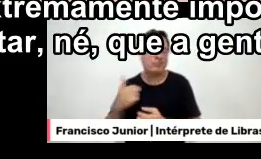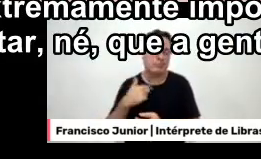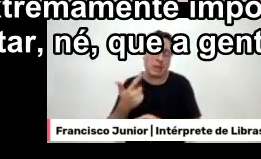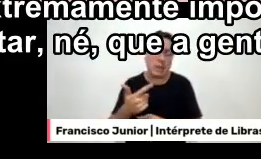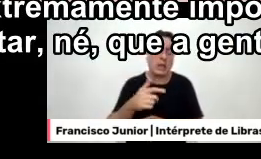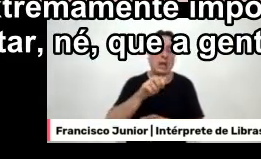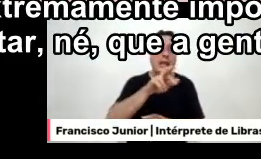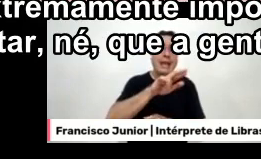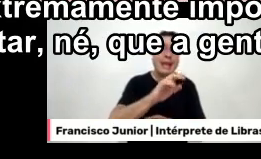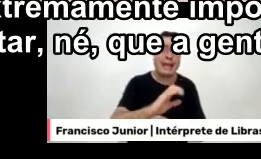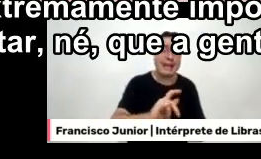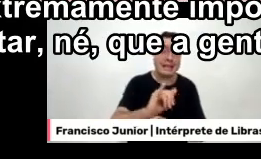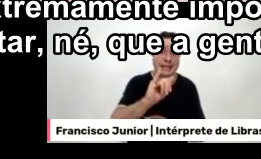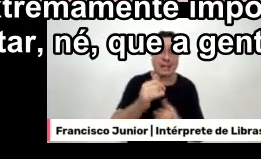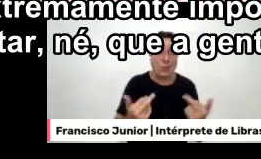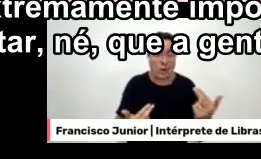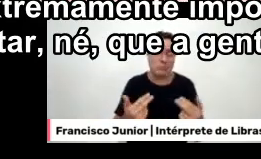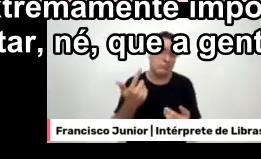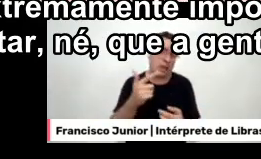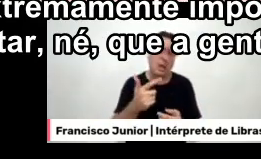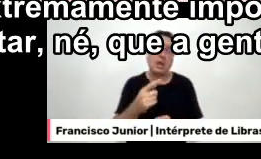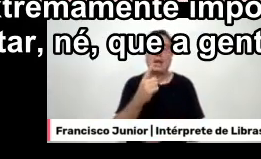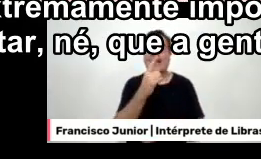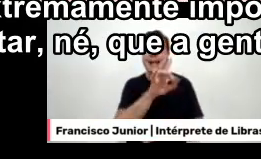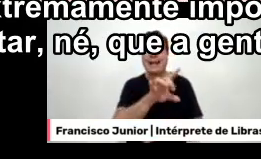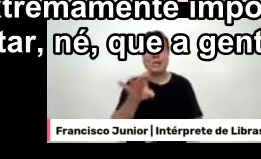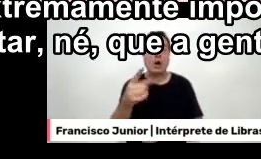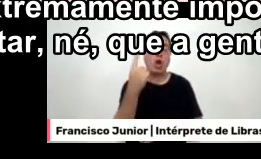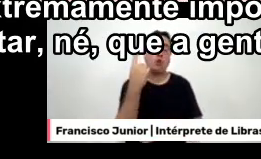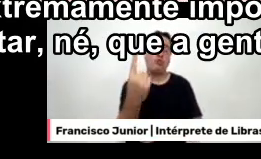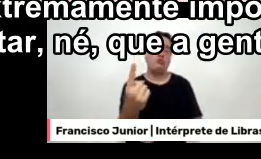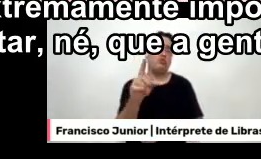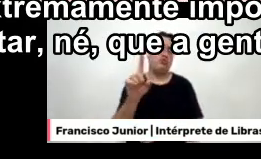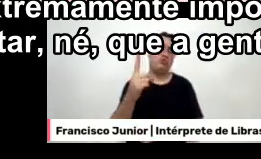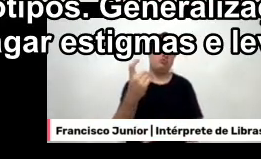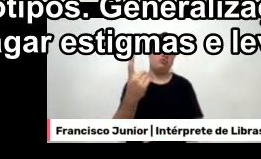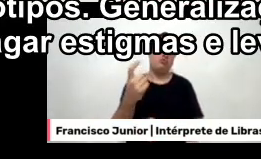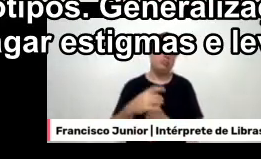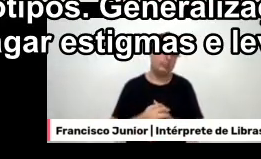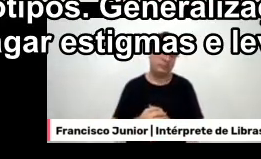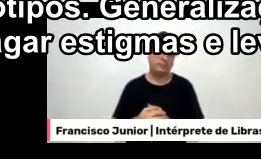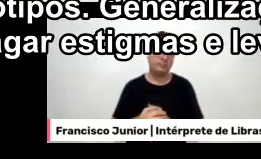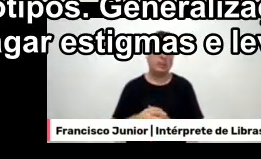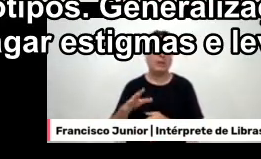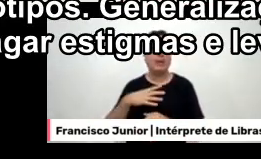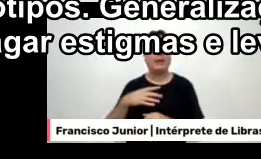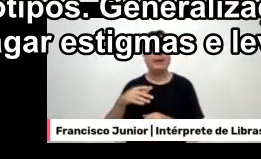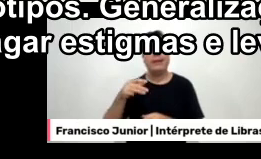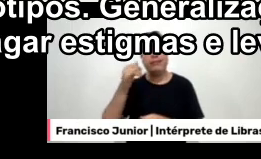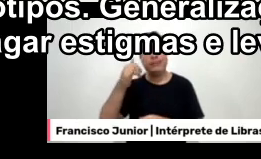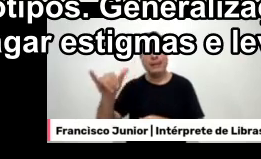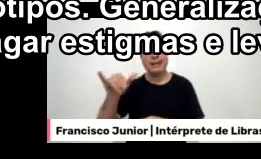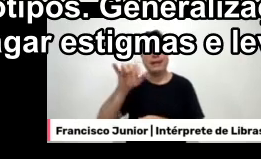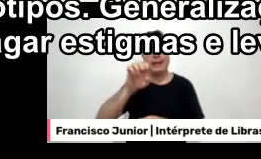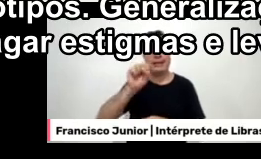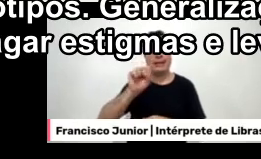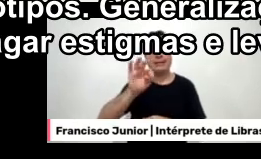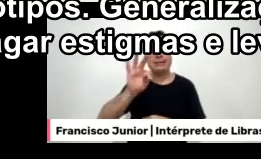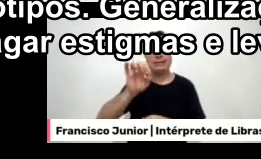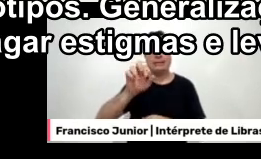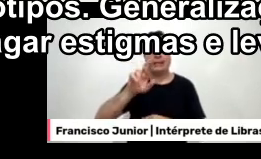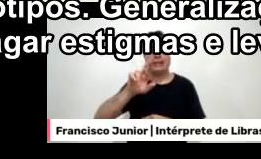respeitar, né, que a gente é único. E mais, tá? Evite estereotipos. Generalizações